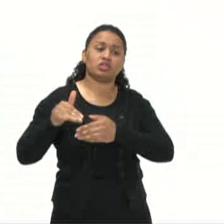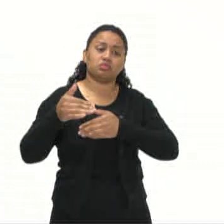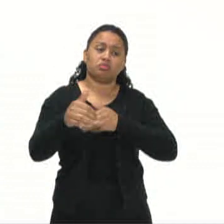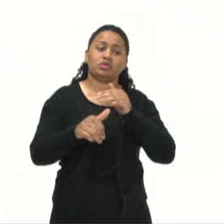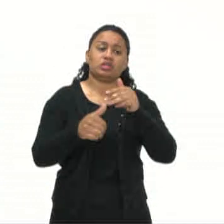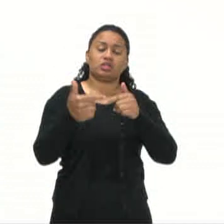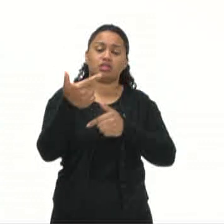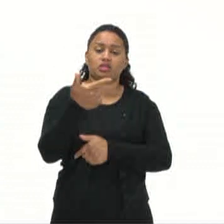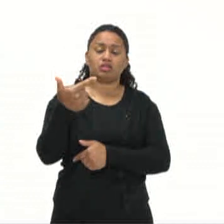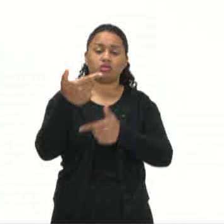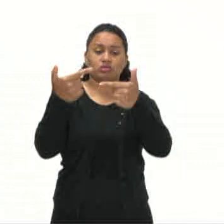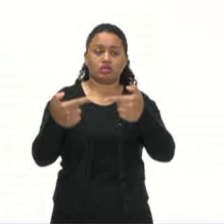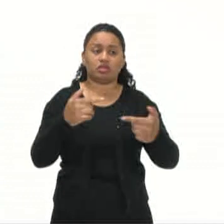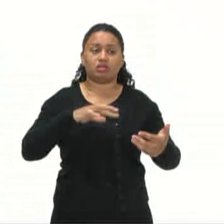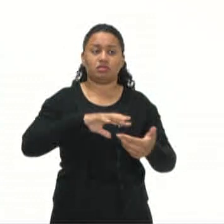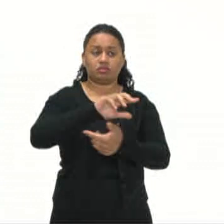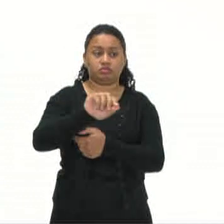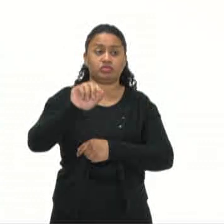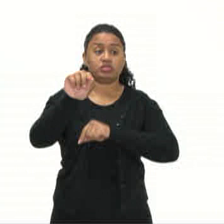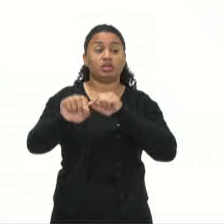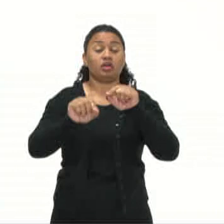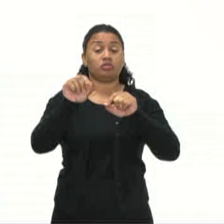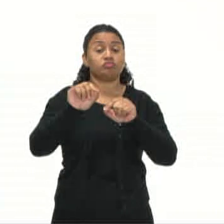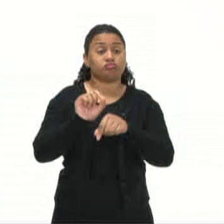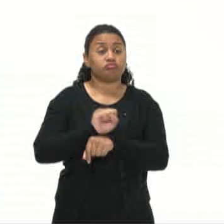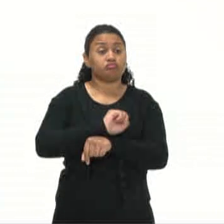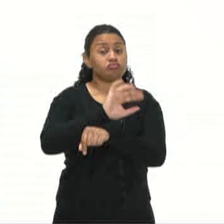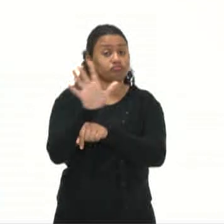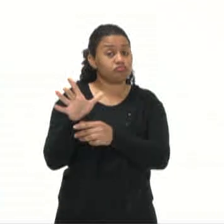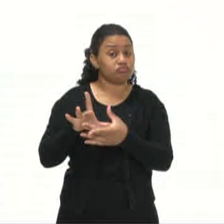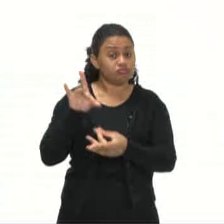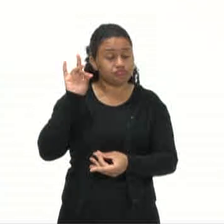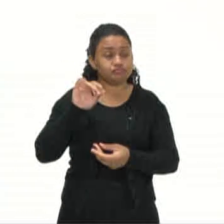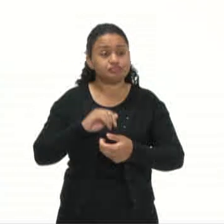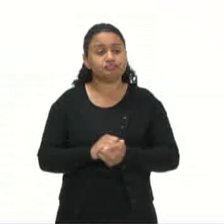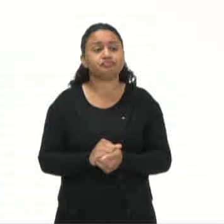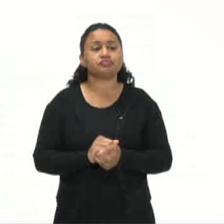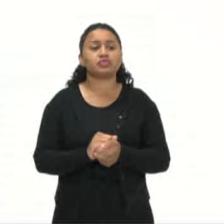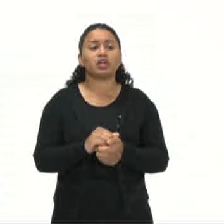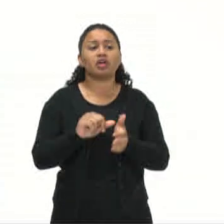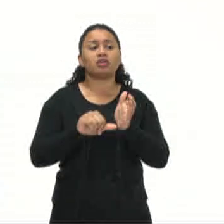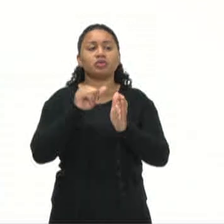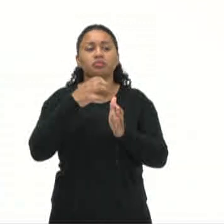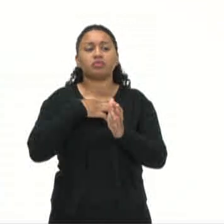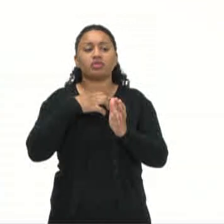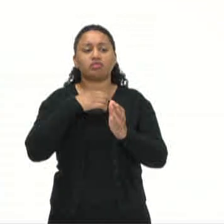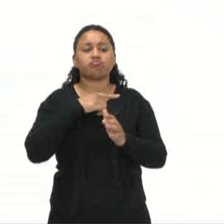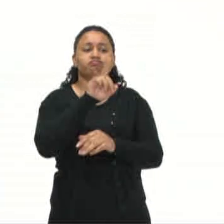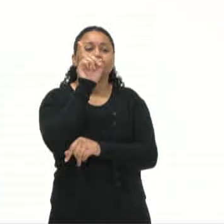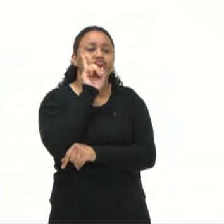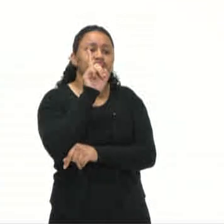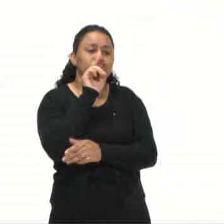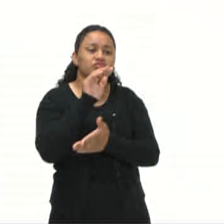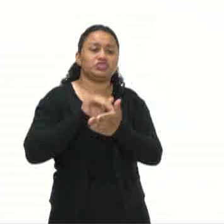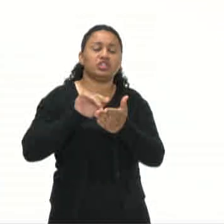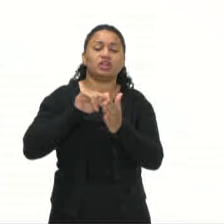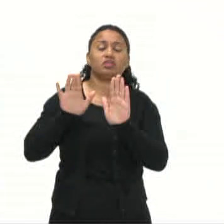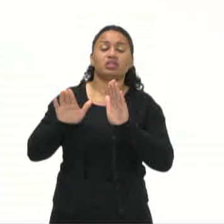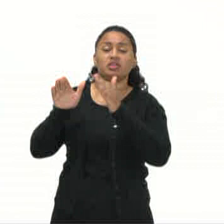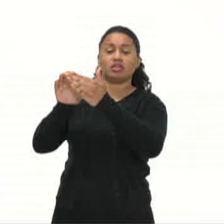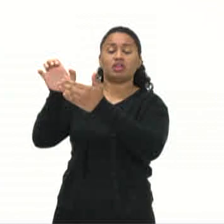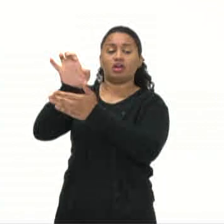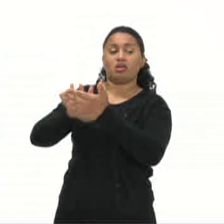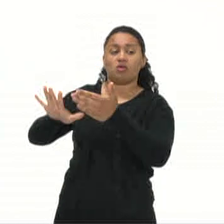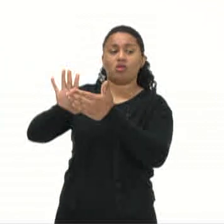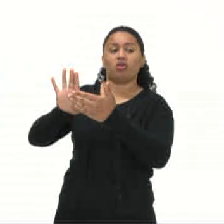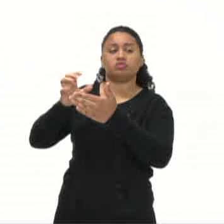Segunda Guerra Mundial. Estou falando agora de expressionismo abstrato, gente. Sendo o primeiro estilo pictório norte-americano a ter reconhecimento internacional, tirando da Europa a centralidade da arte